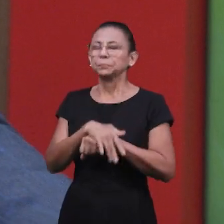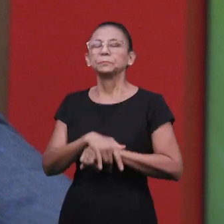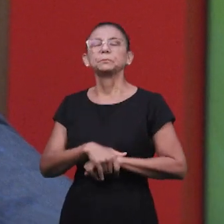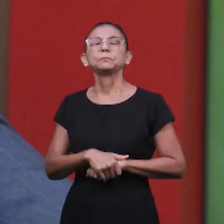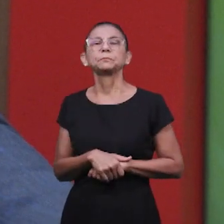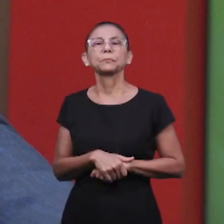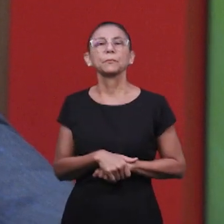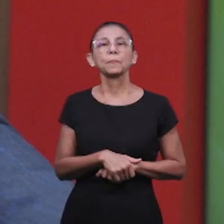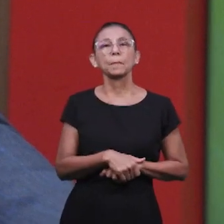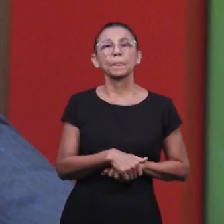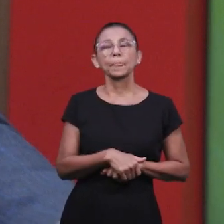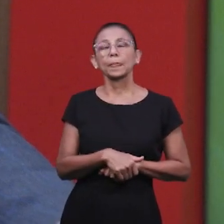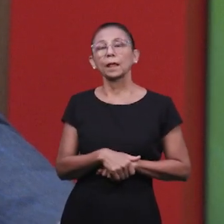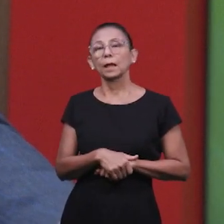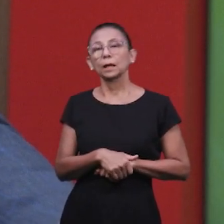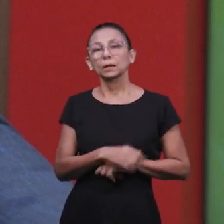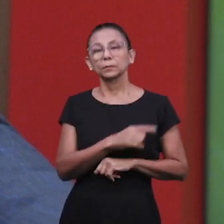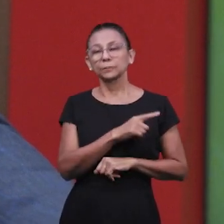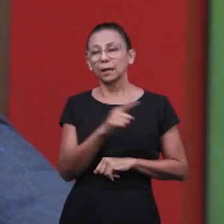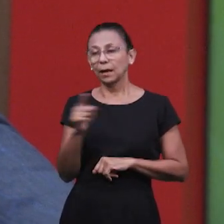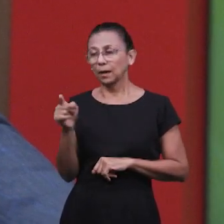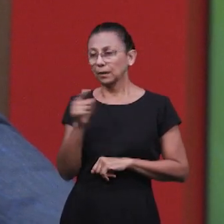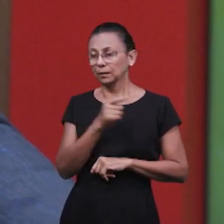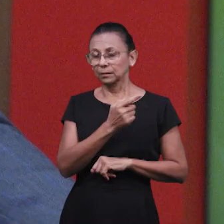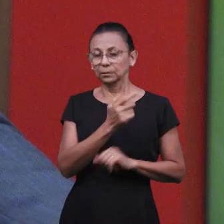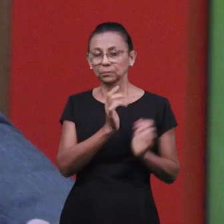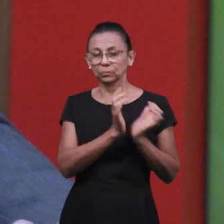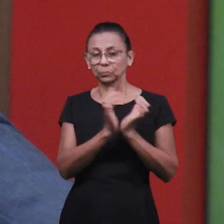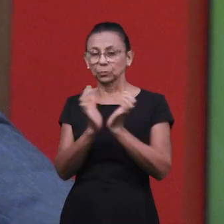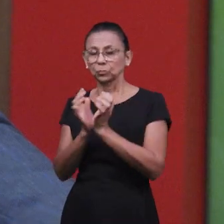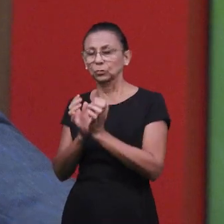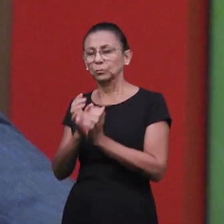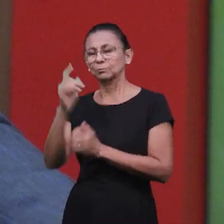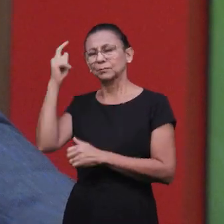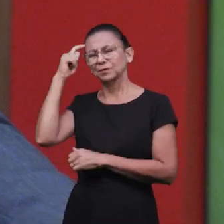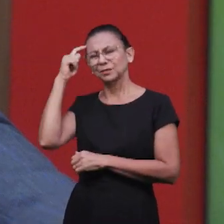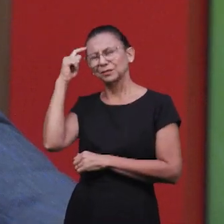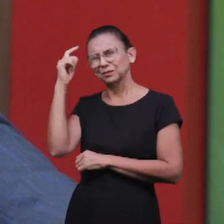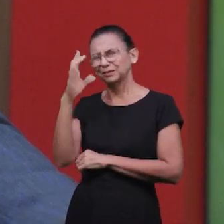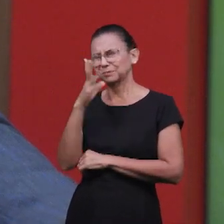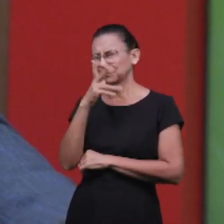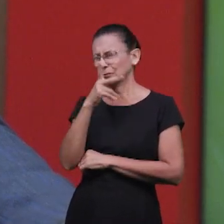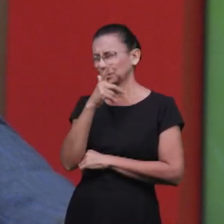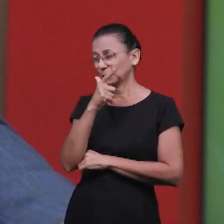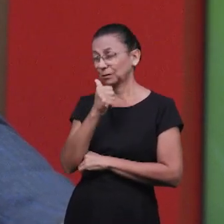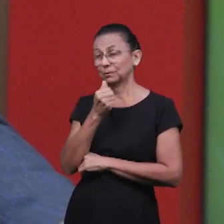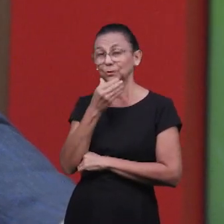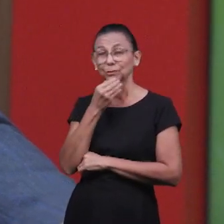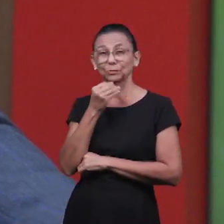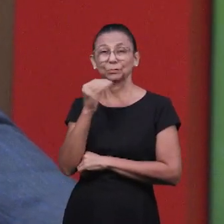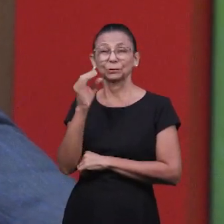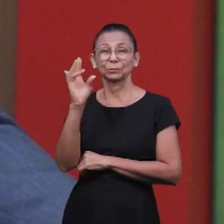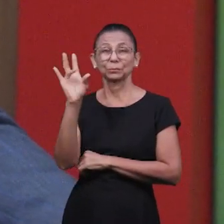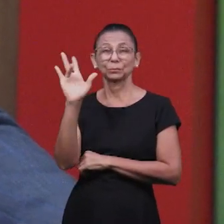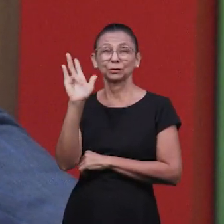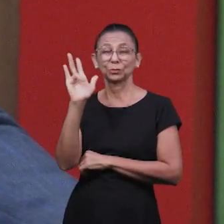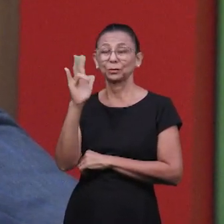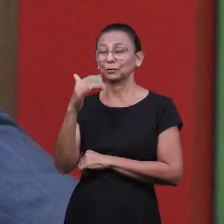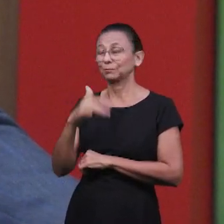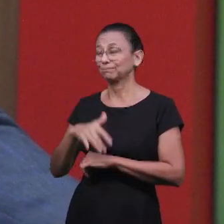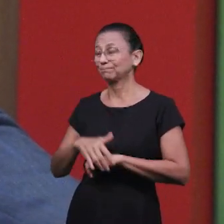elas acharam, entenderam que o noivo estava demorando,